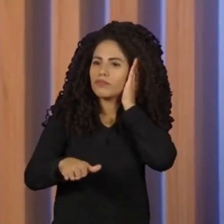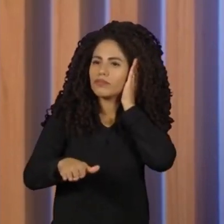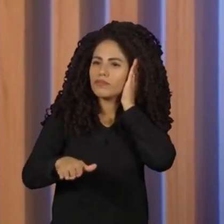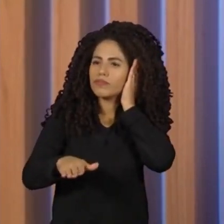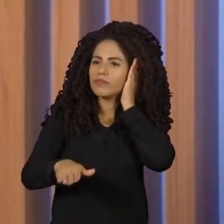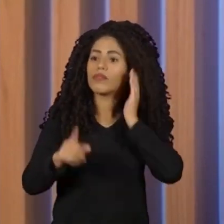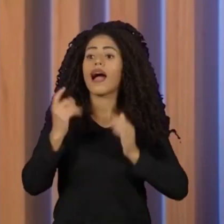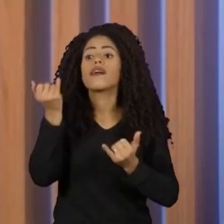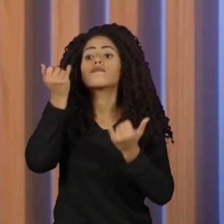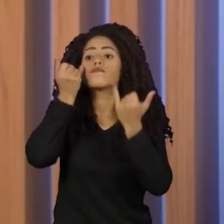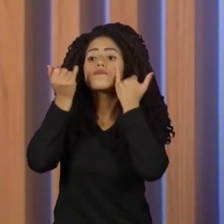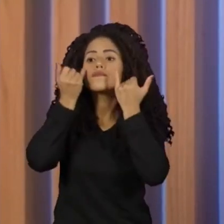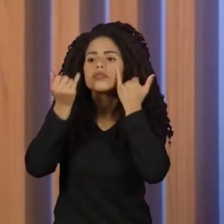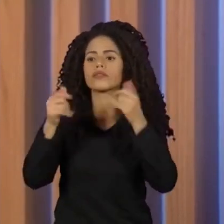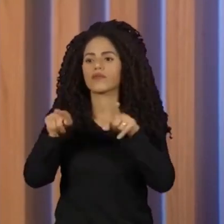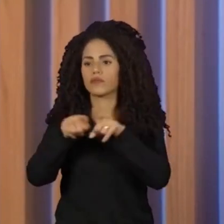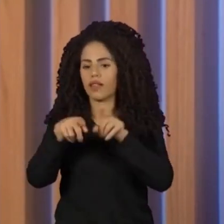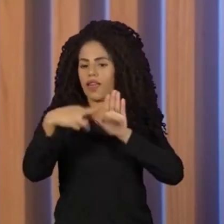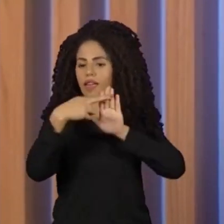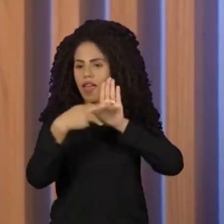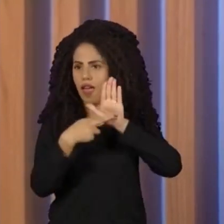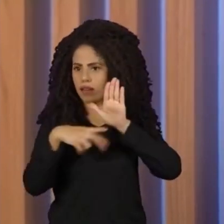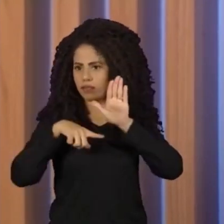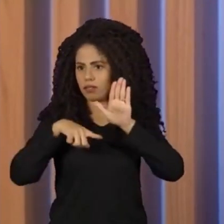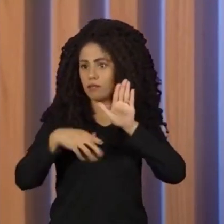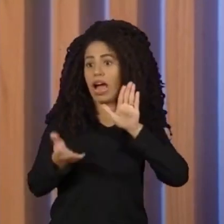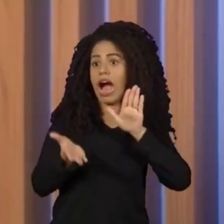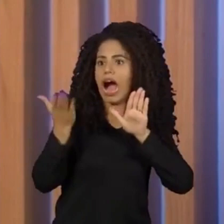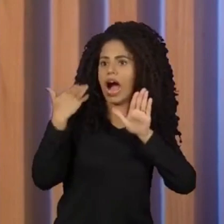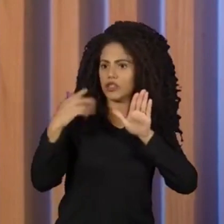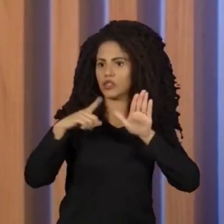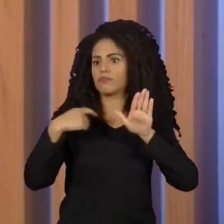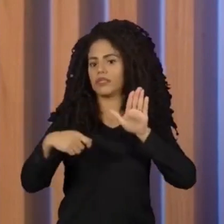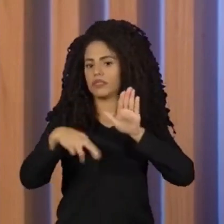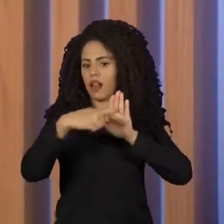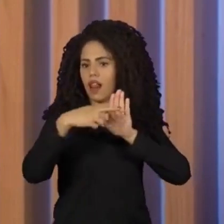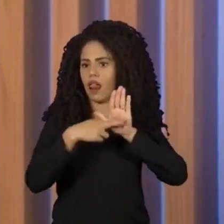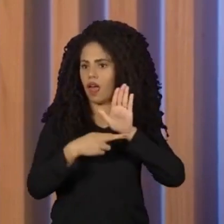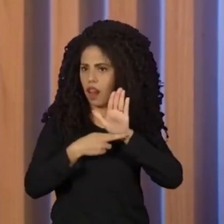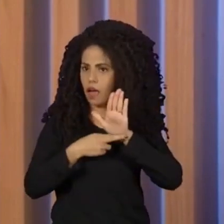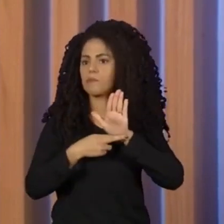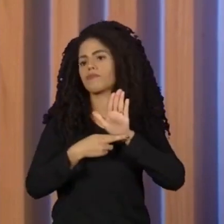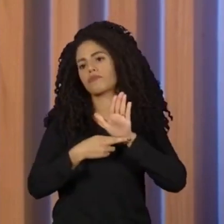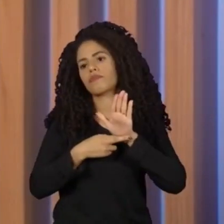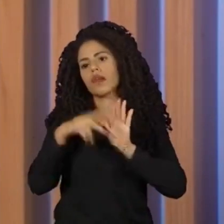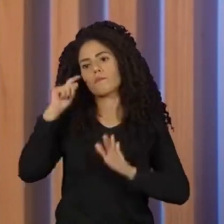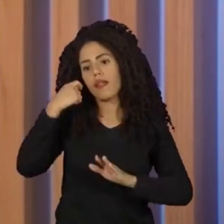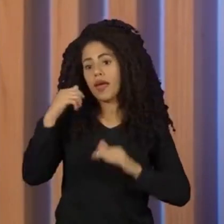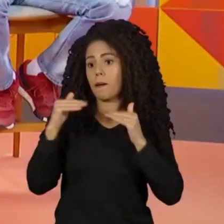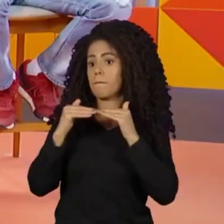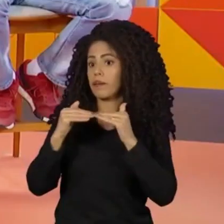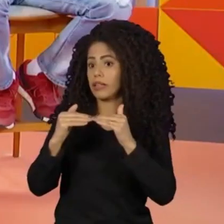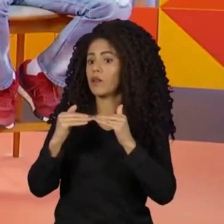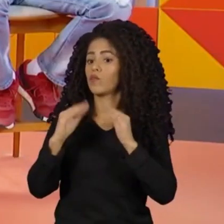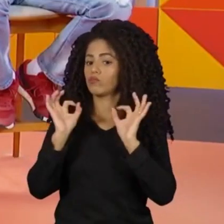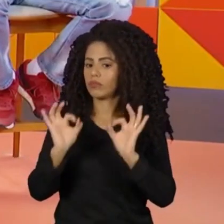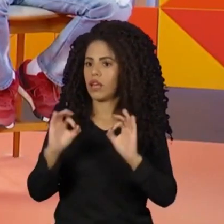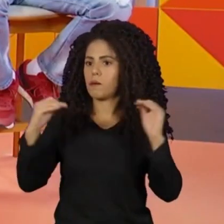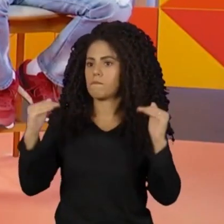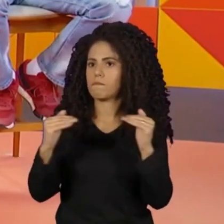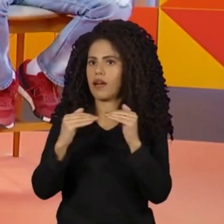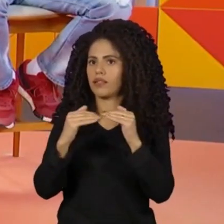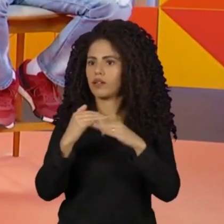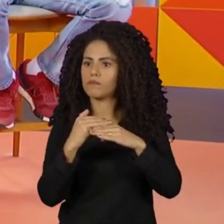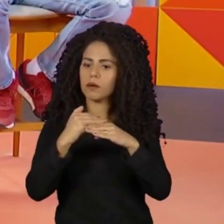informações até regras porque antigamente você tinha maior você quer tocar black music você tem um padrão que